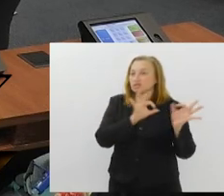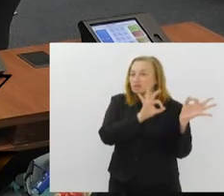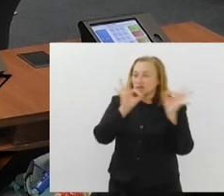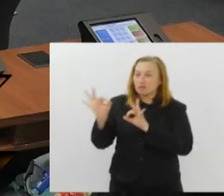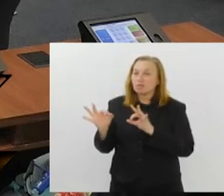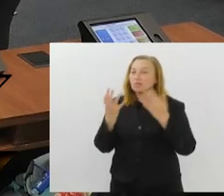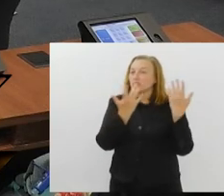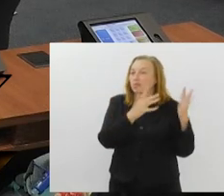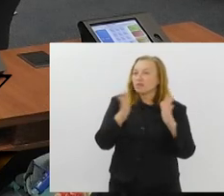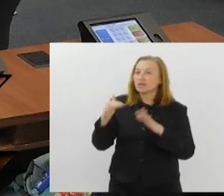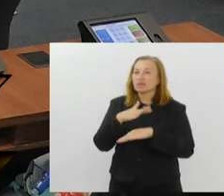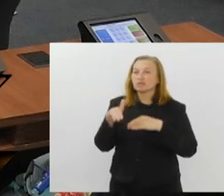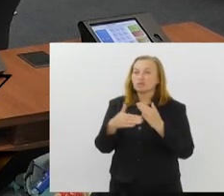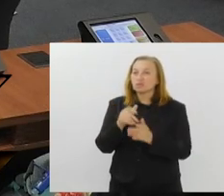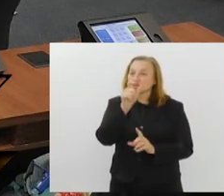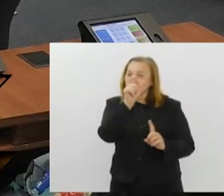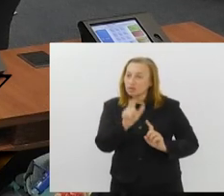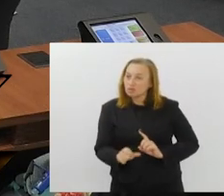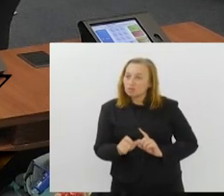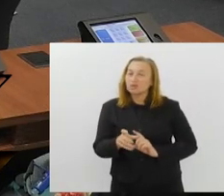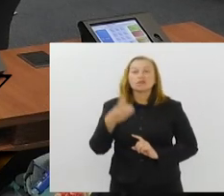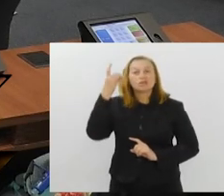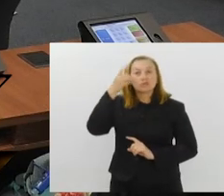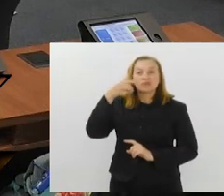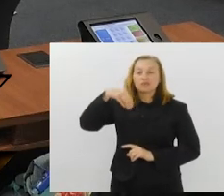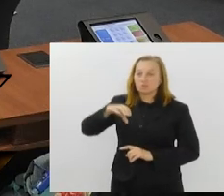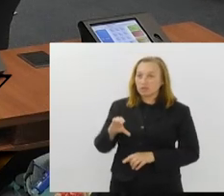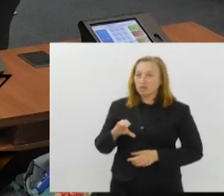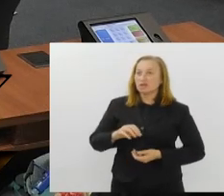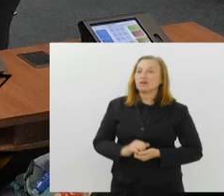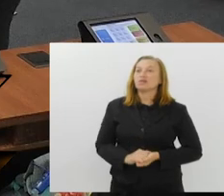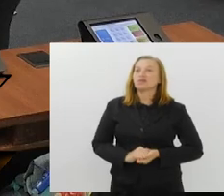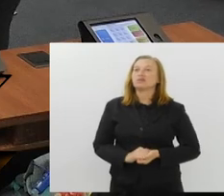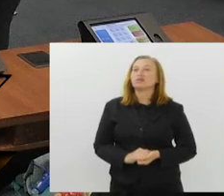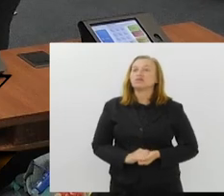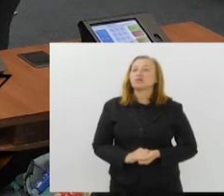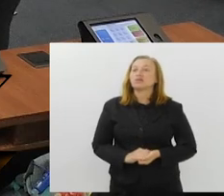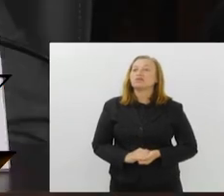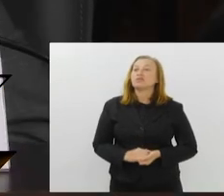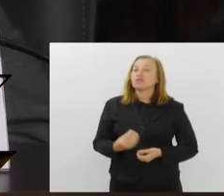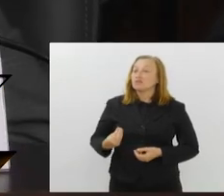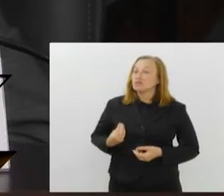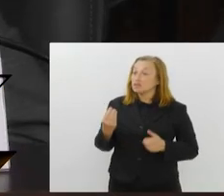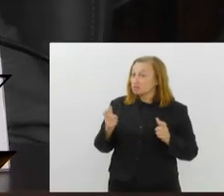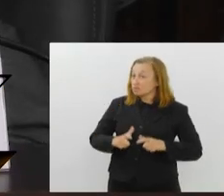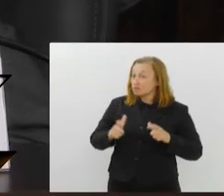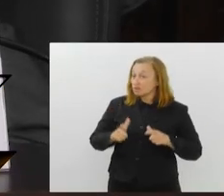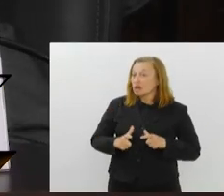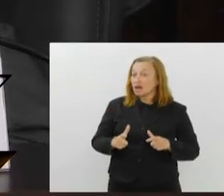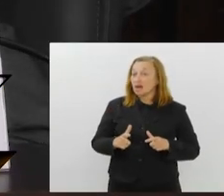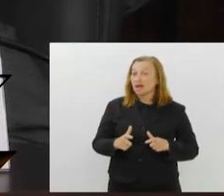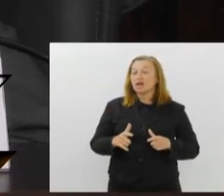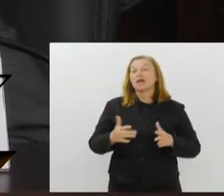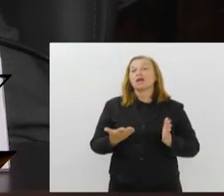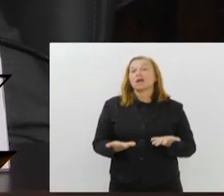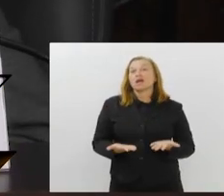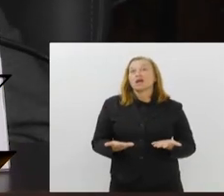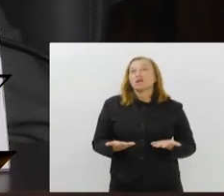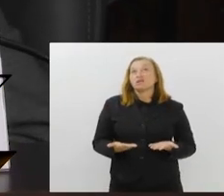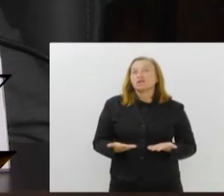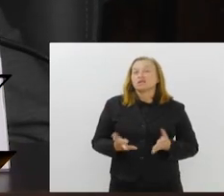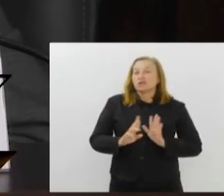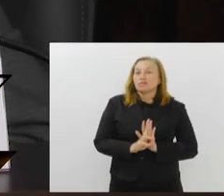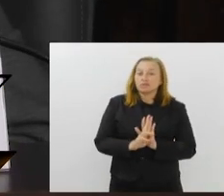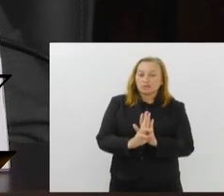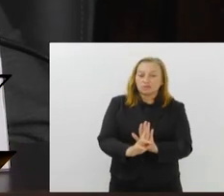cumprimento a todos na pessoa do deputado Carlos min e eu estou aqui representando a sociedade dos Advogados criminais do